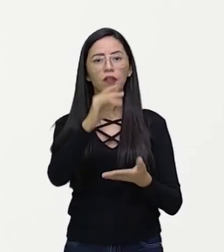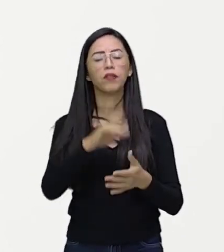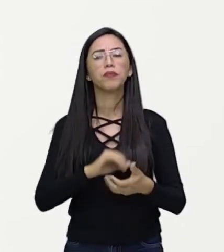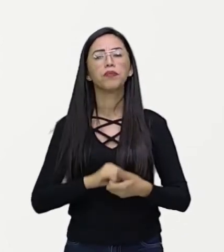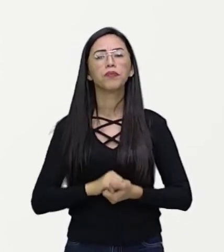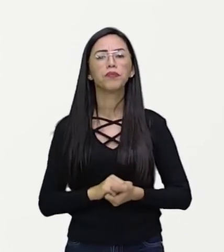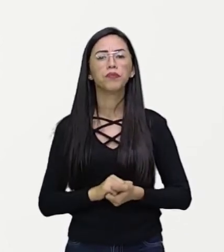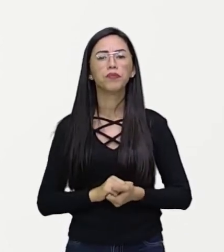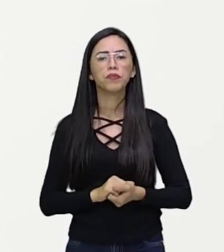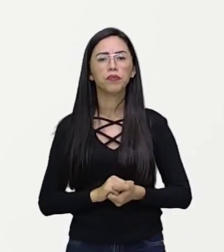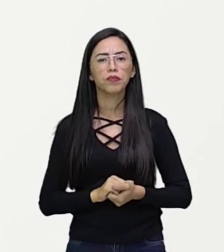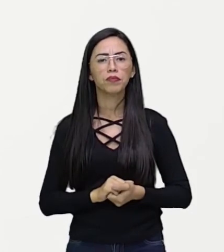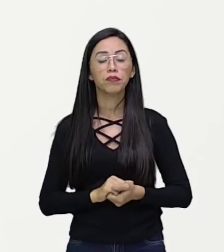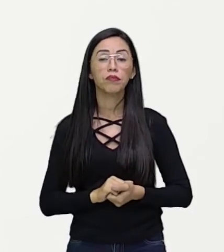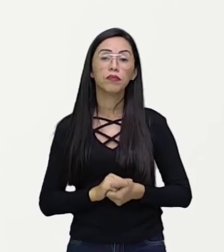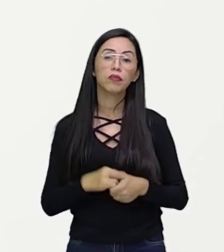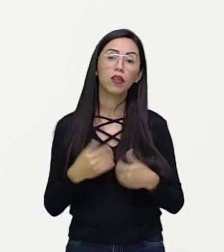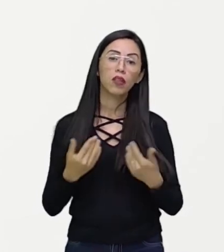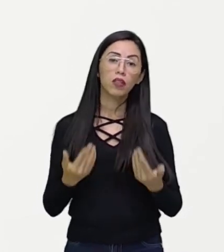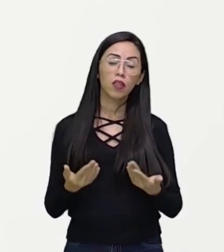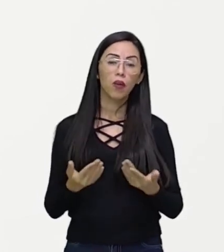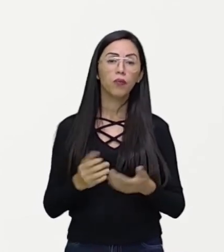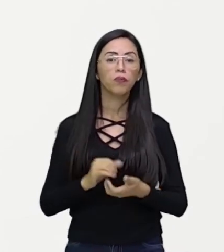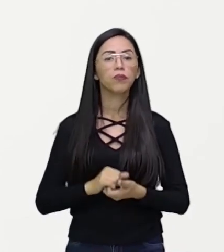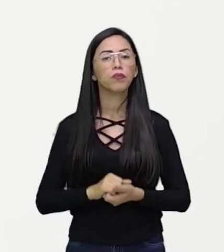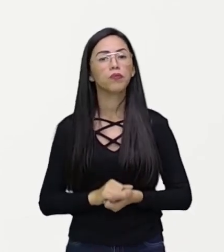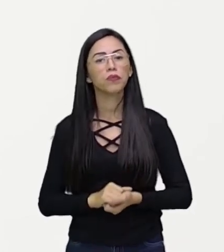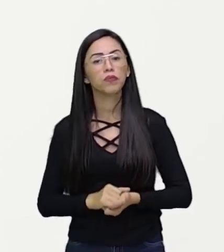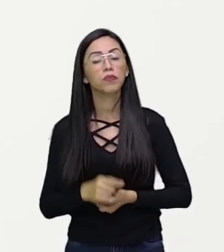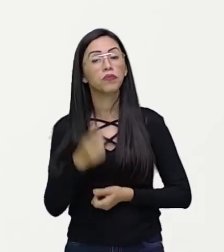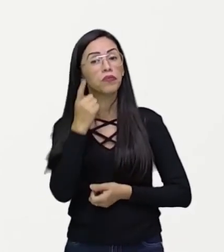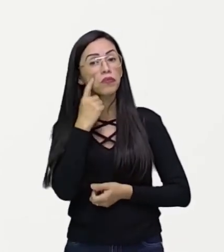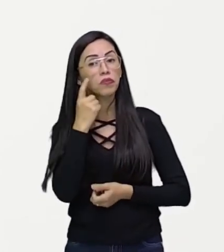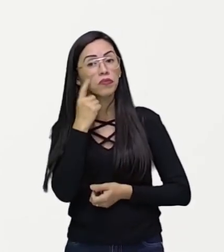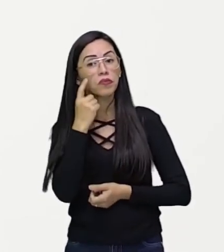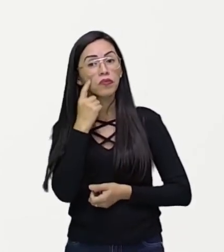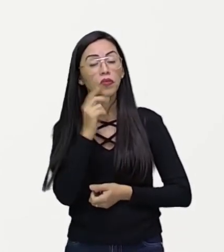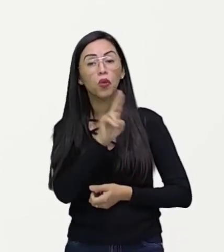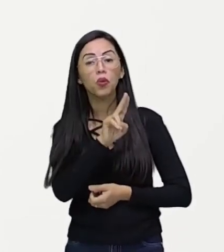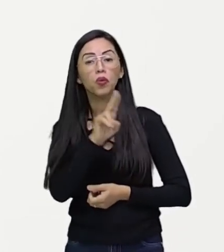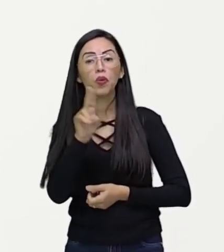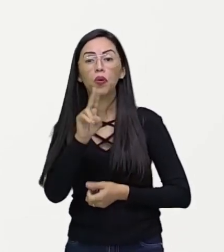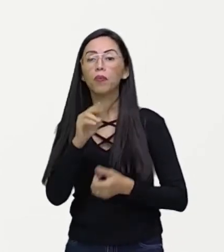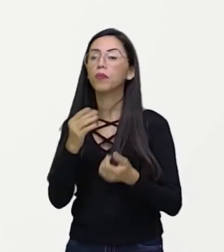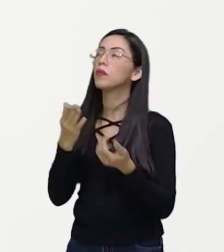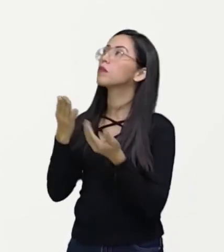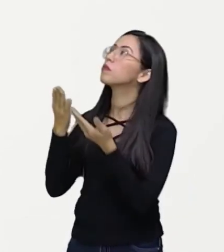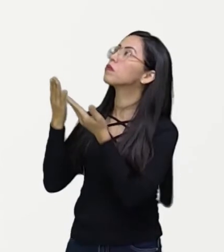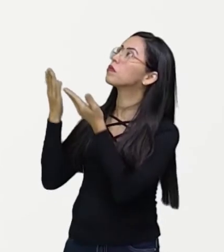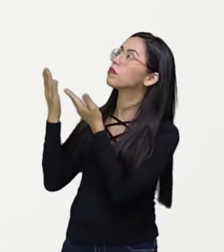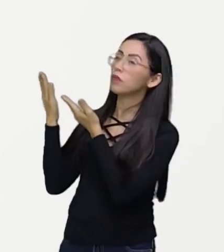As garrafas. Então, os nomes dos múltiplos e submúltiplos. Quilolitro,